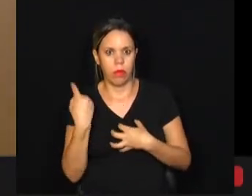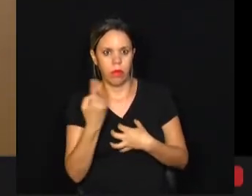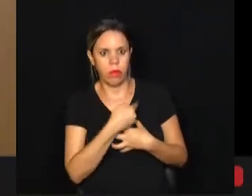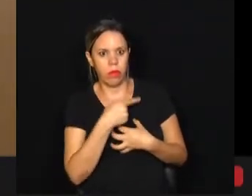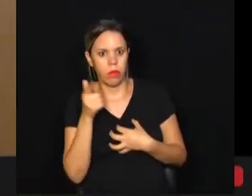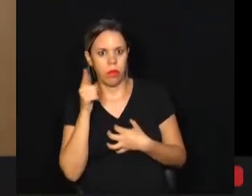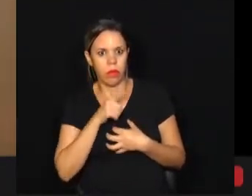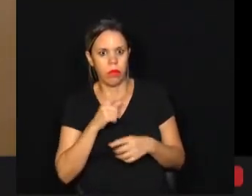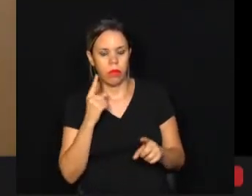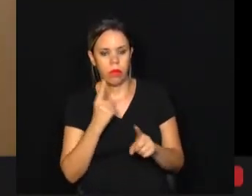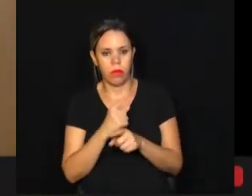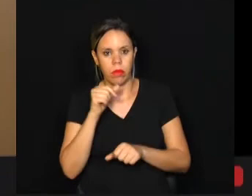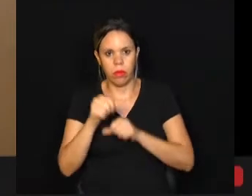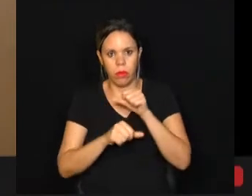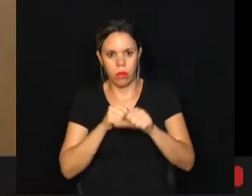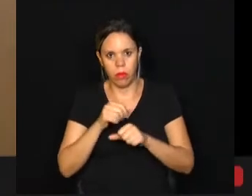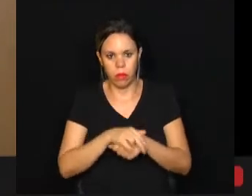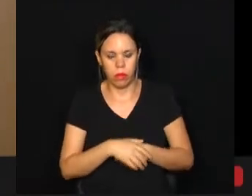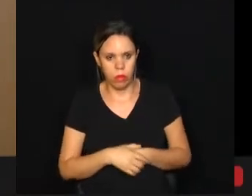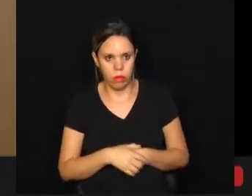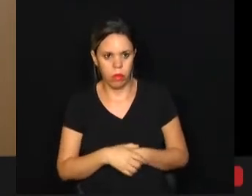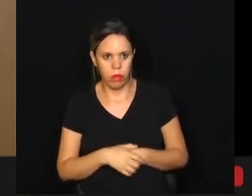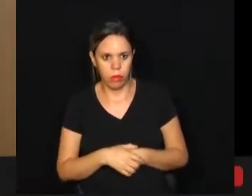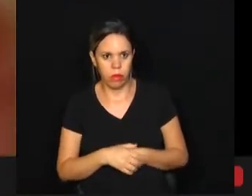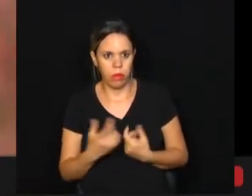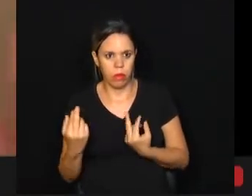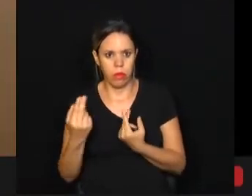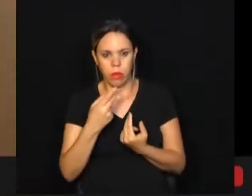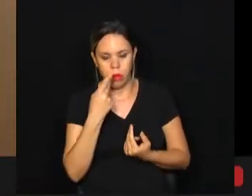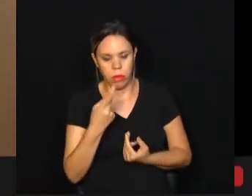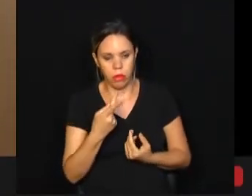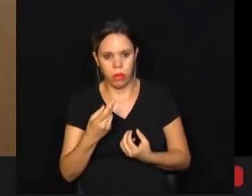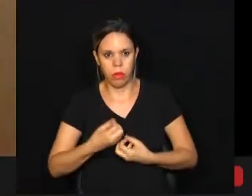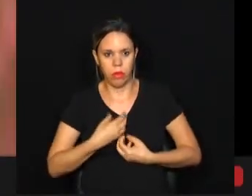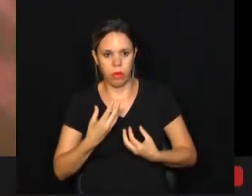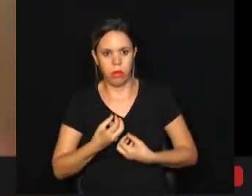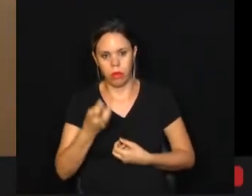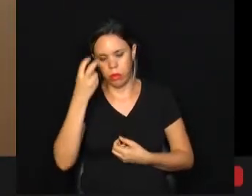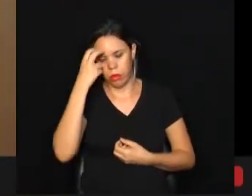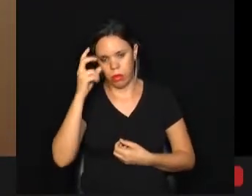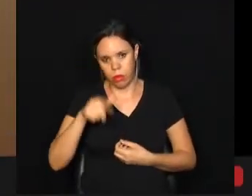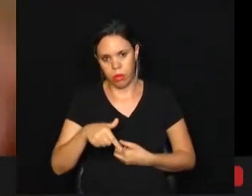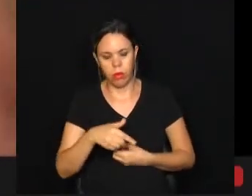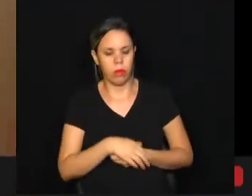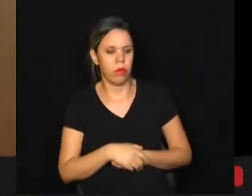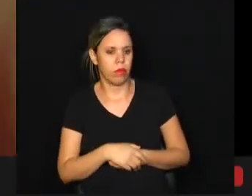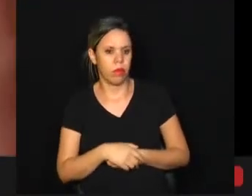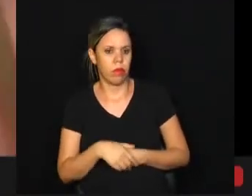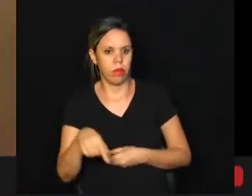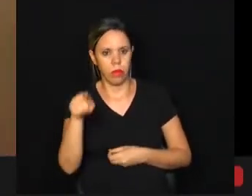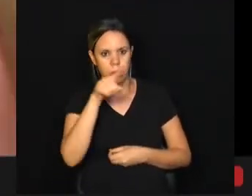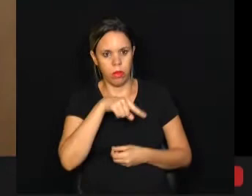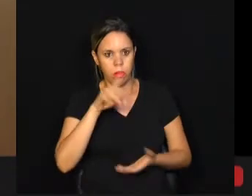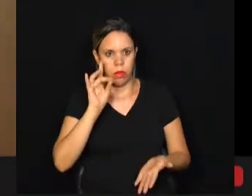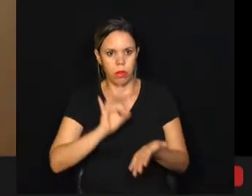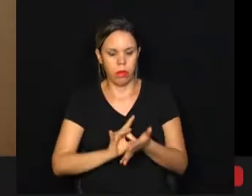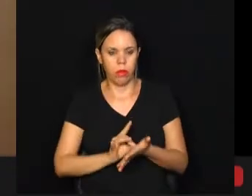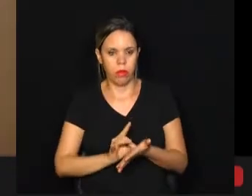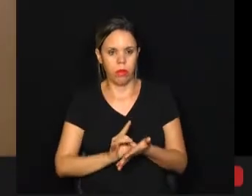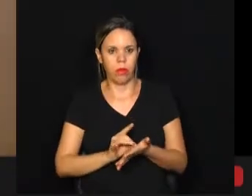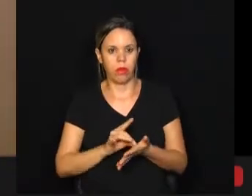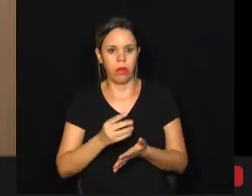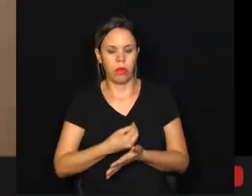conseguimos encontrar. Elas se transformam, porque, como eu disse, a expressão cultural ela é um modo de você afirmar aquilo que você